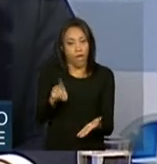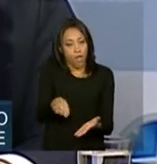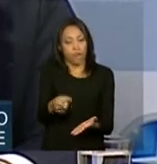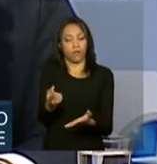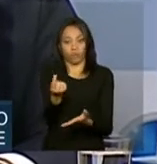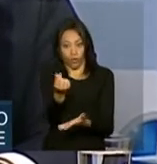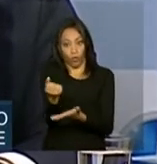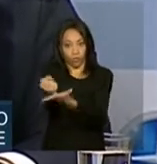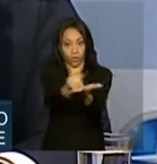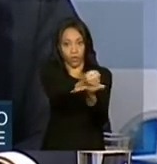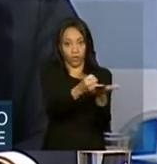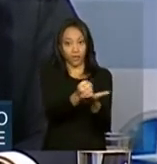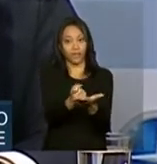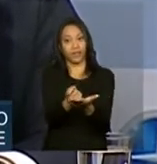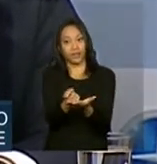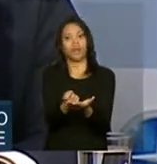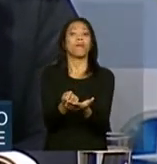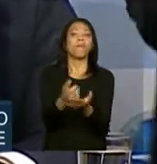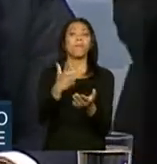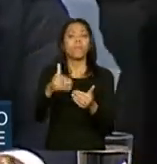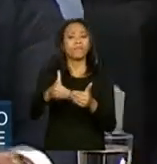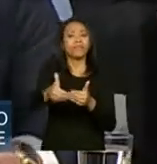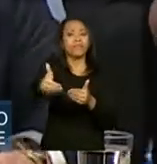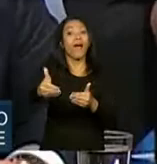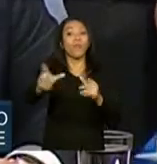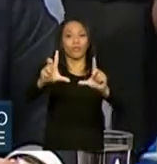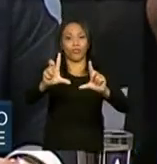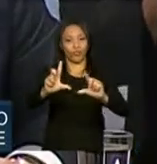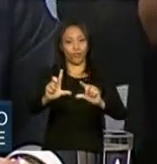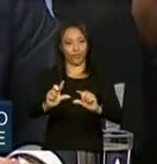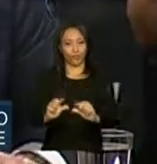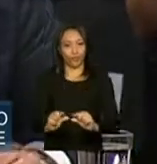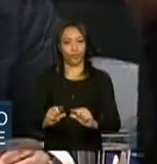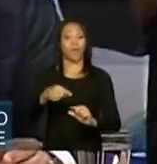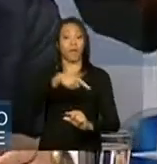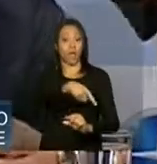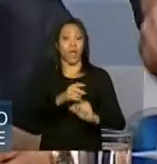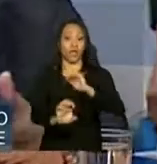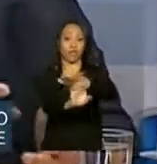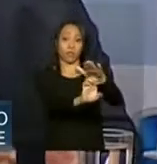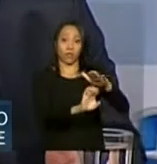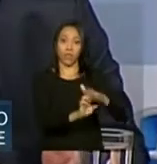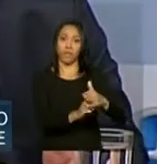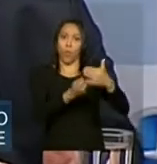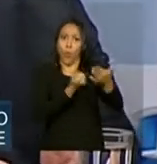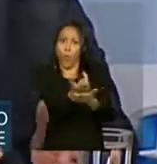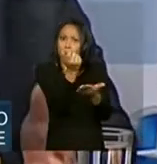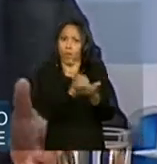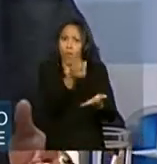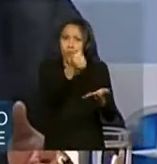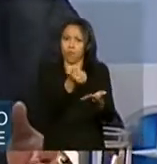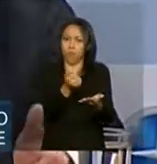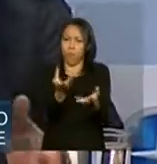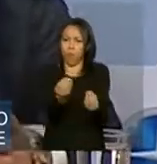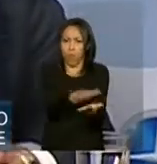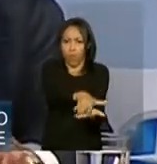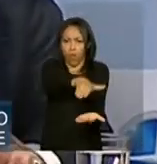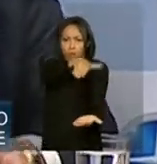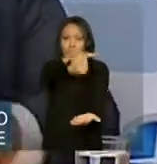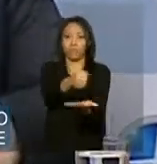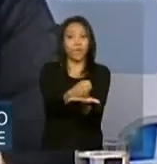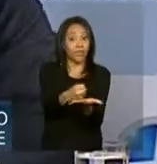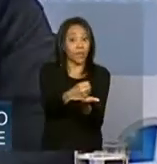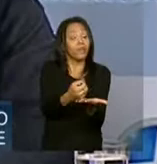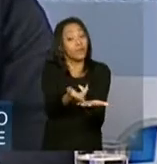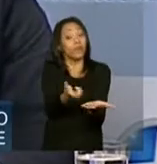que haja uma diminuição dos custos, porque as operadoras vão poder fazer compras em maior escala e, com isso, há uma tendência